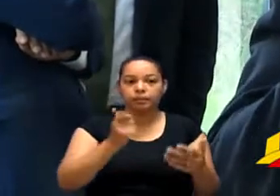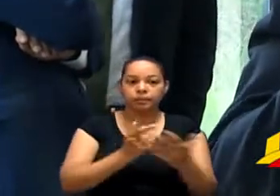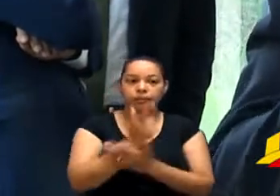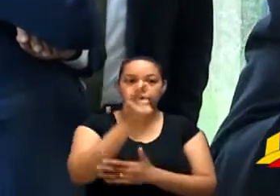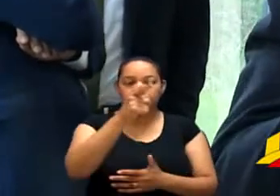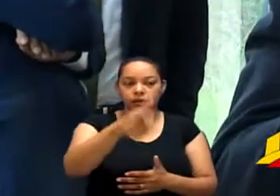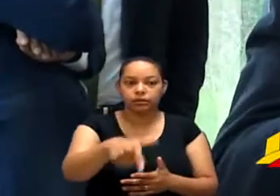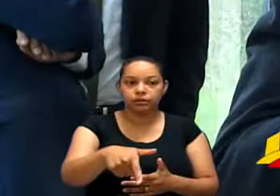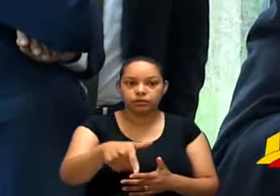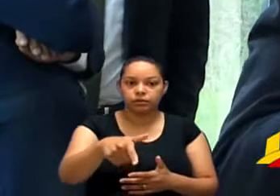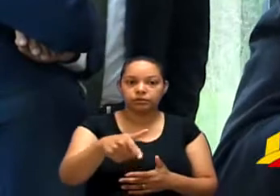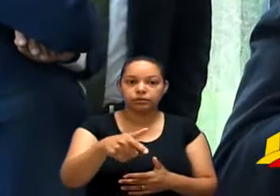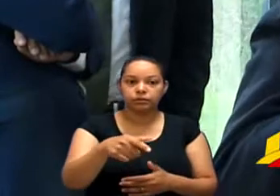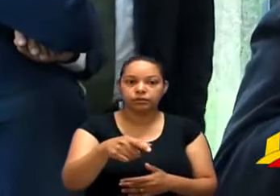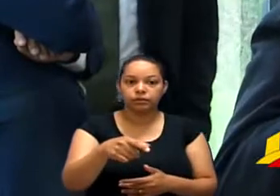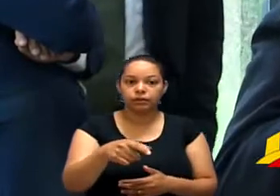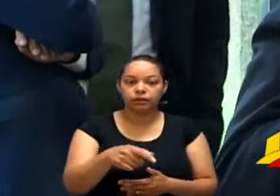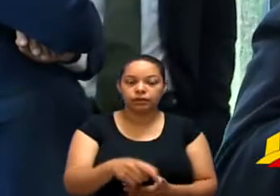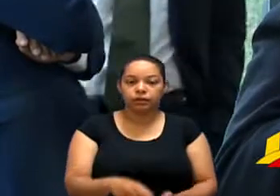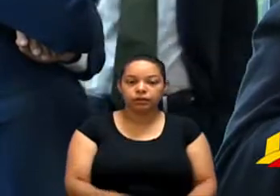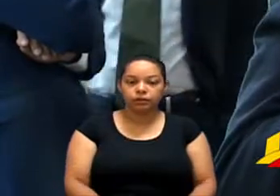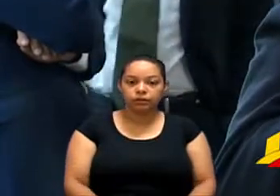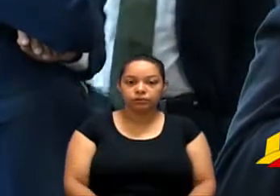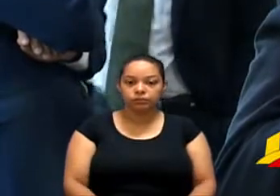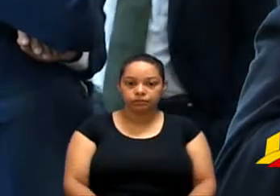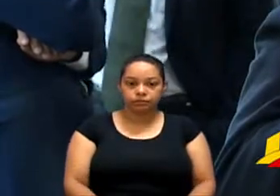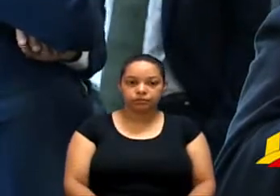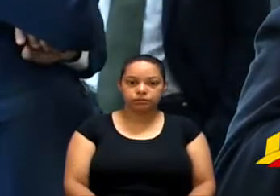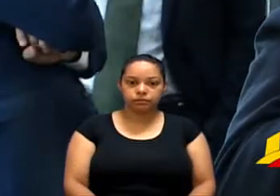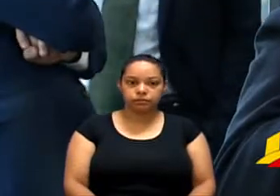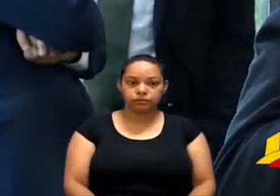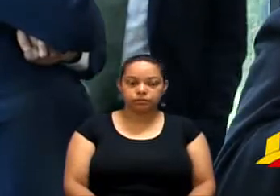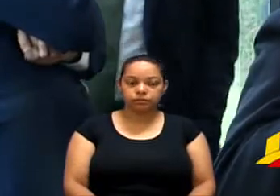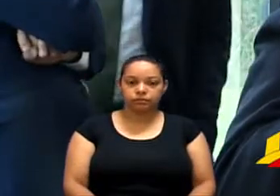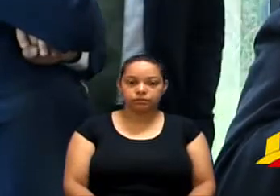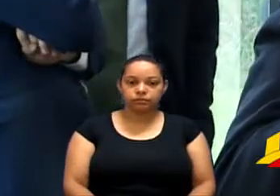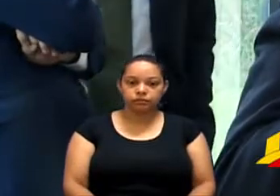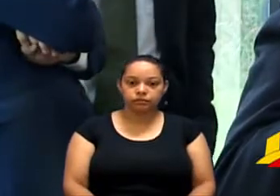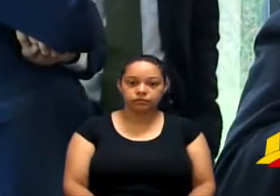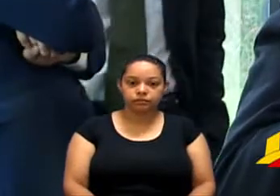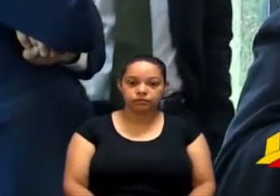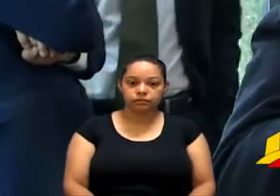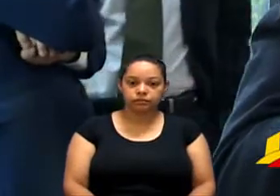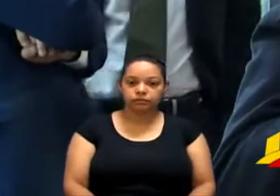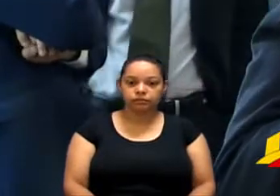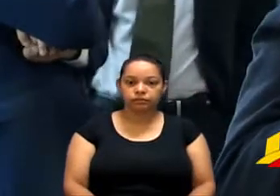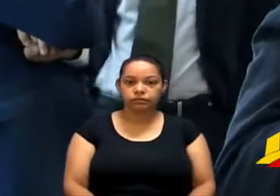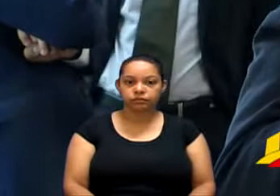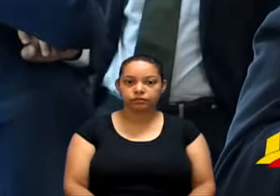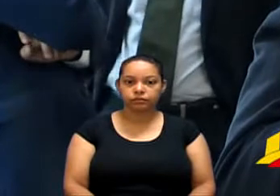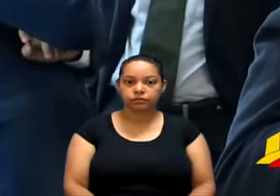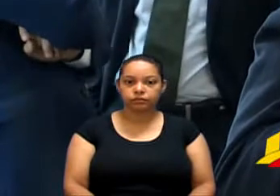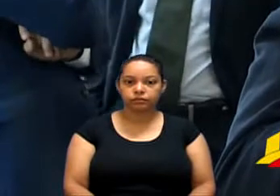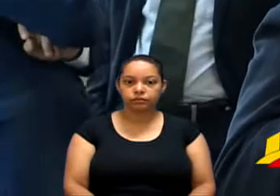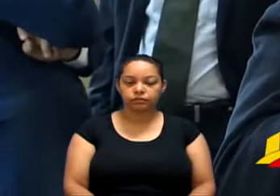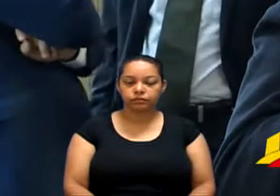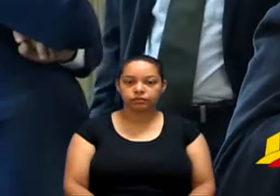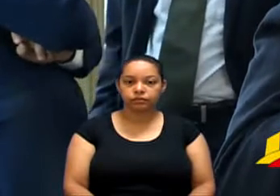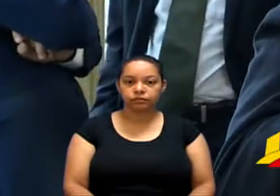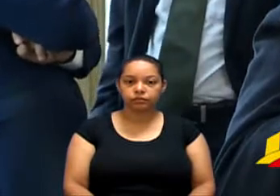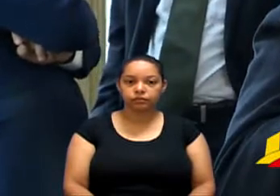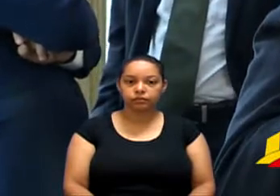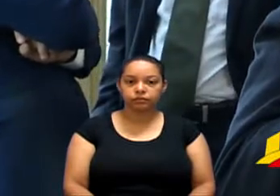por tarifas e sua fixação ou alteração é matéria privativa do executivo conforme expressa